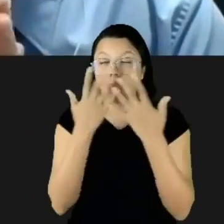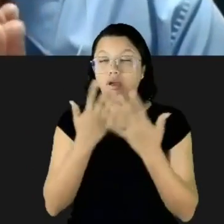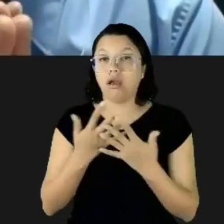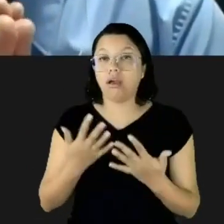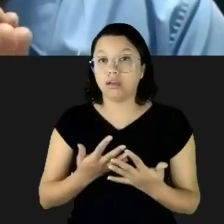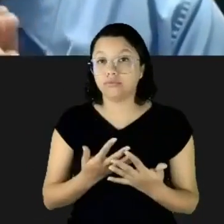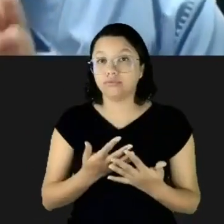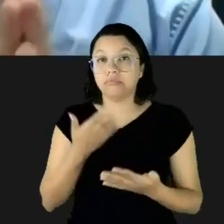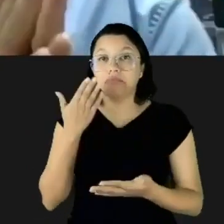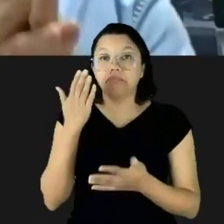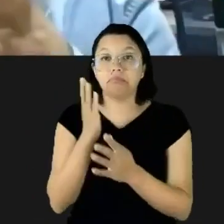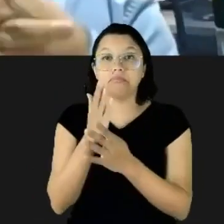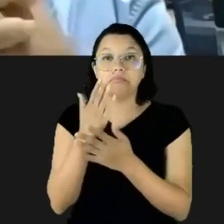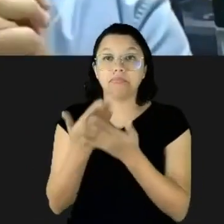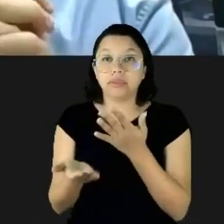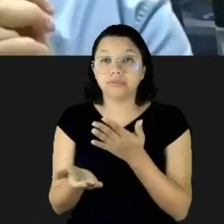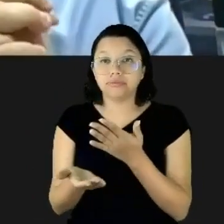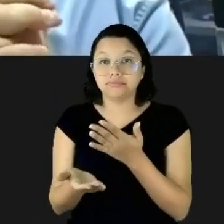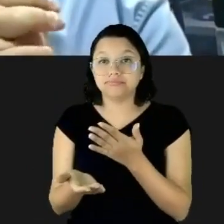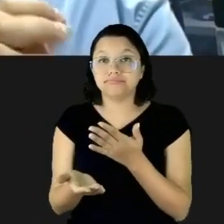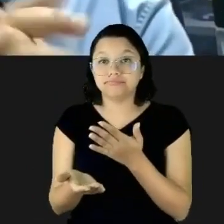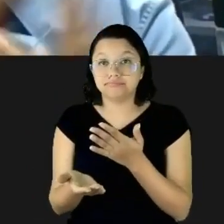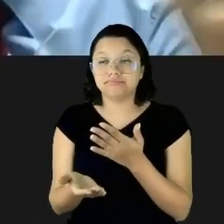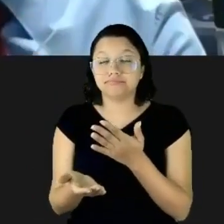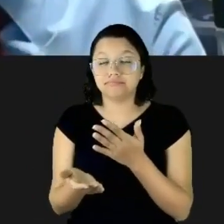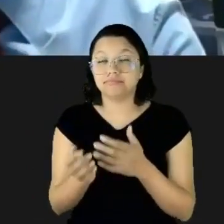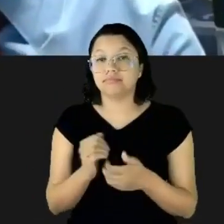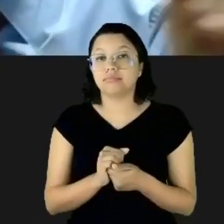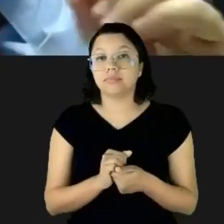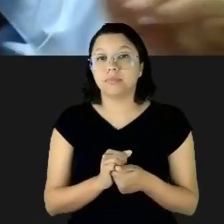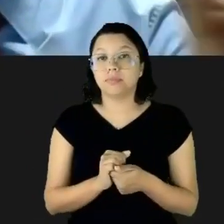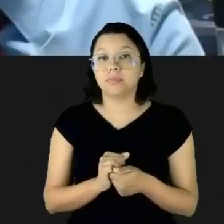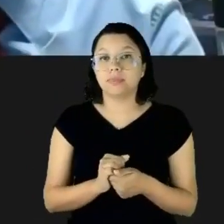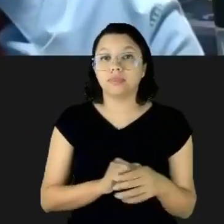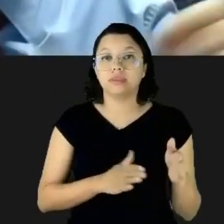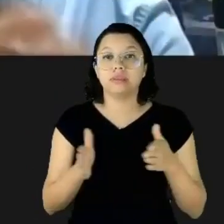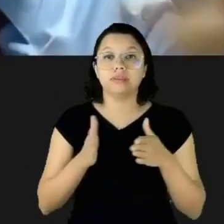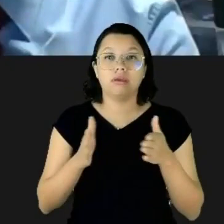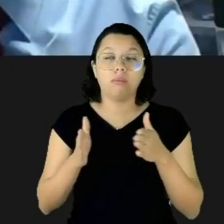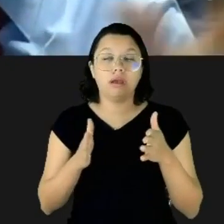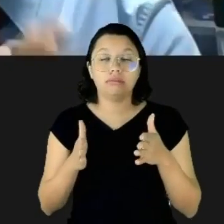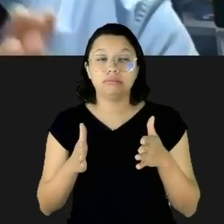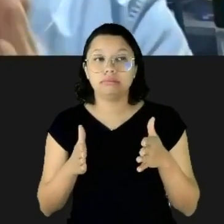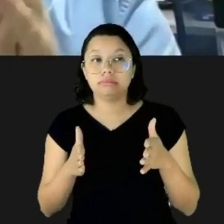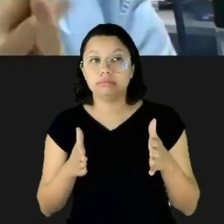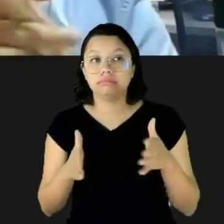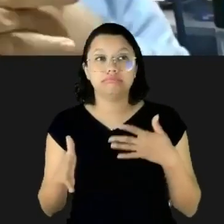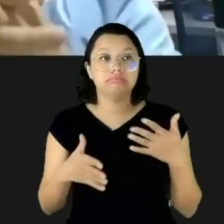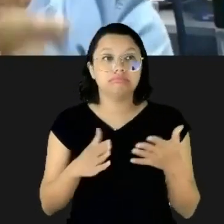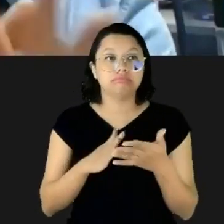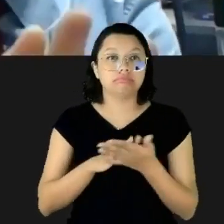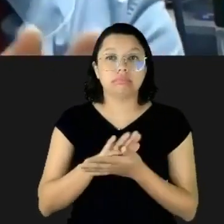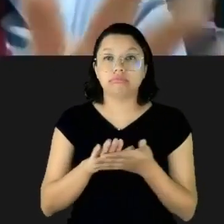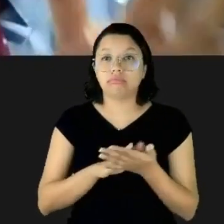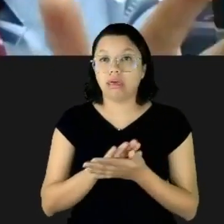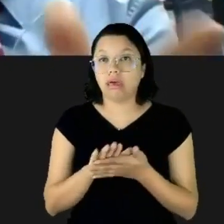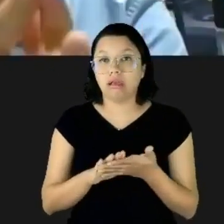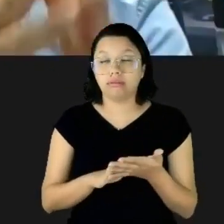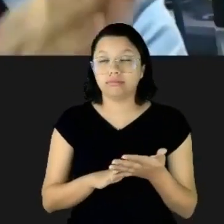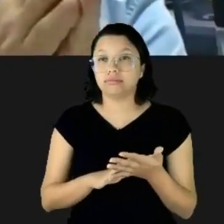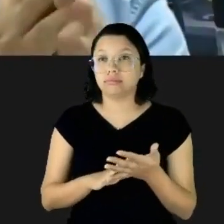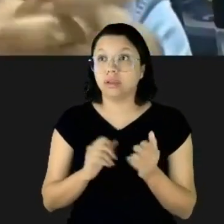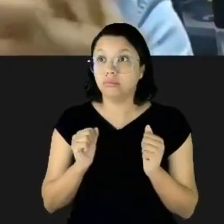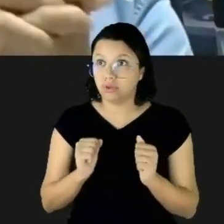processos perdidos, processos que estão entre um nó e outro, não estão em tarefa nenhuma. Ah, é possível?